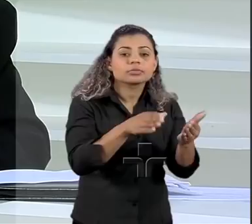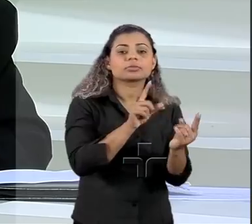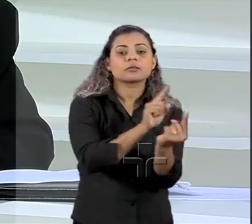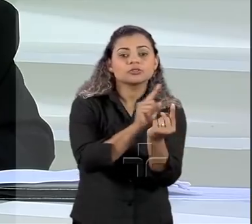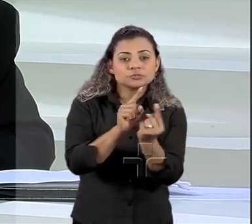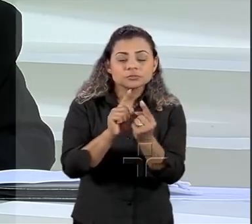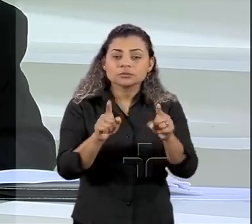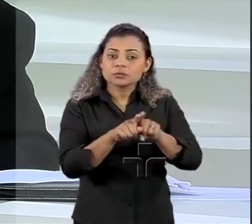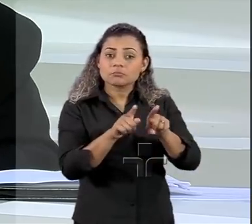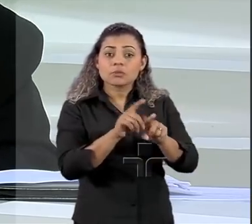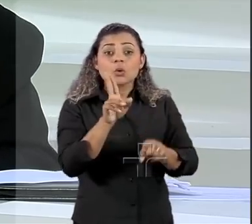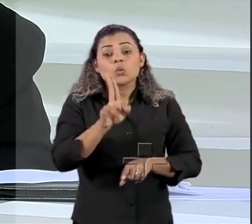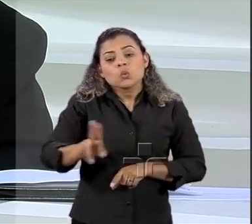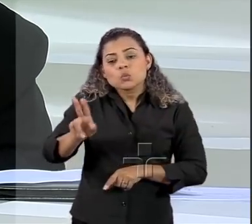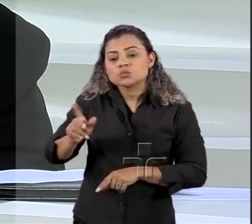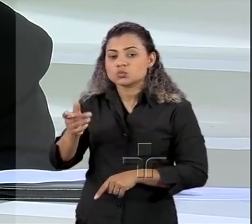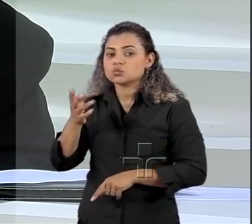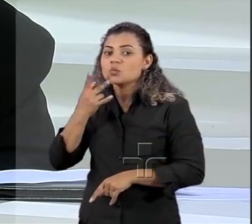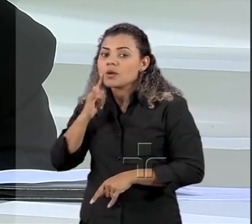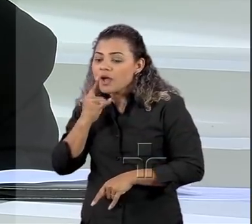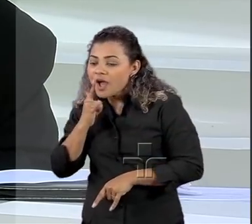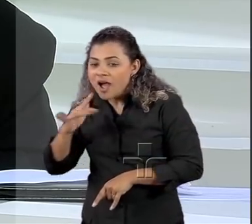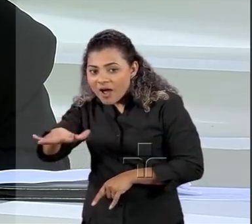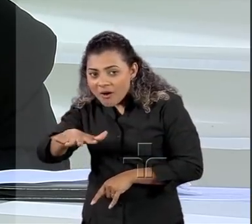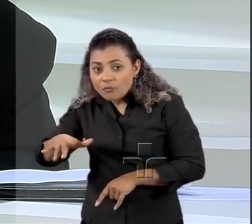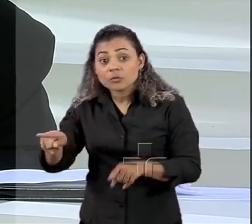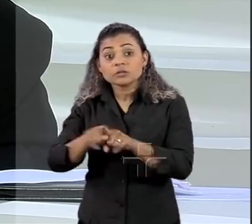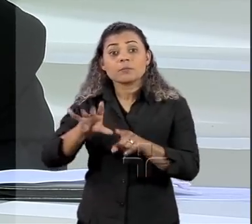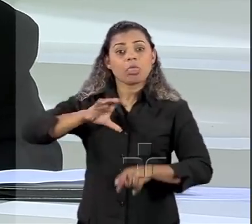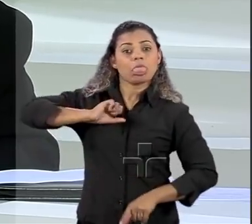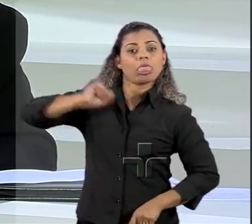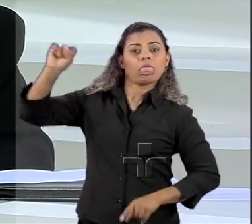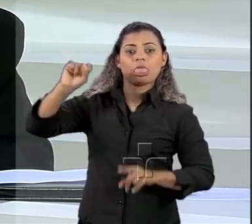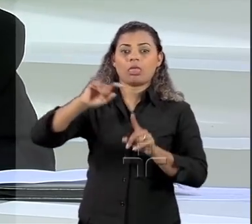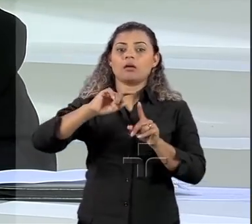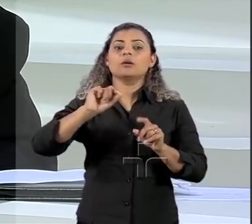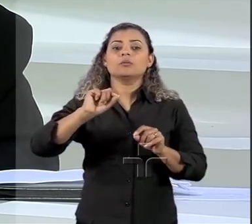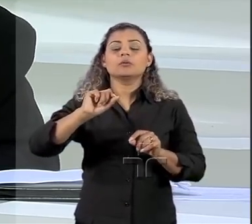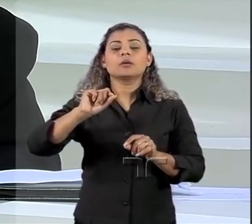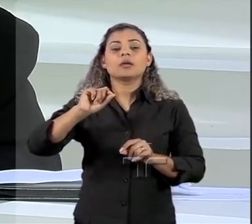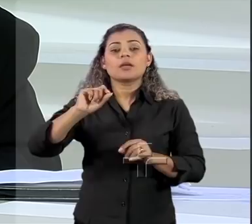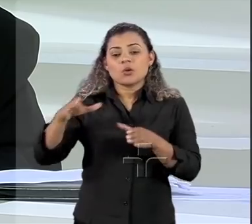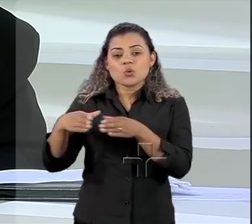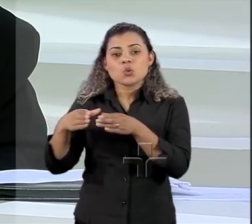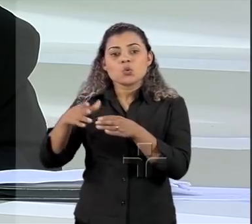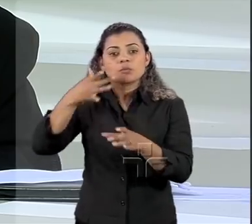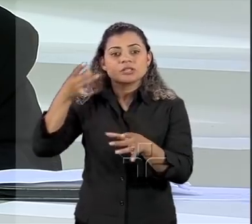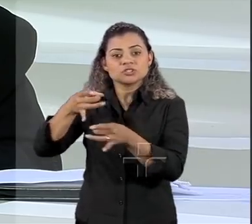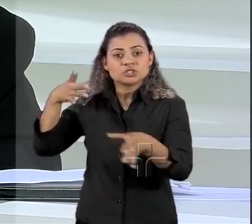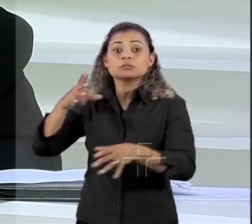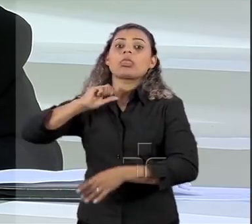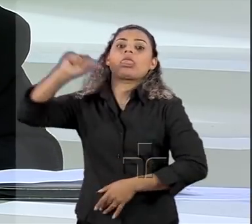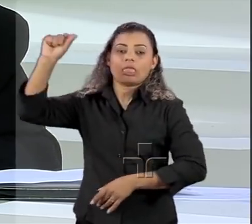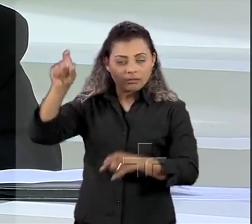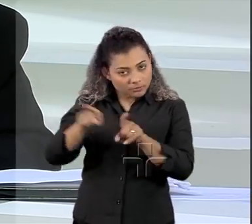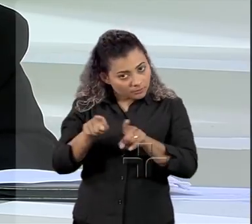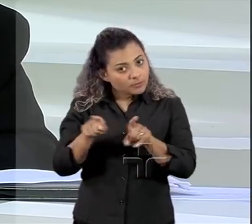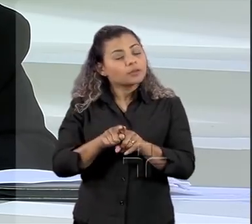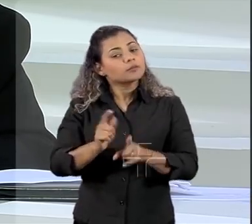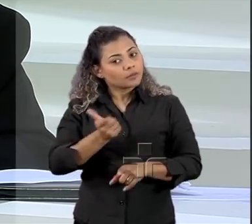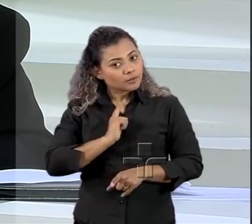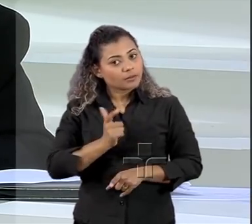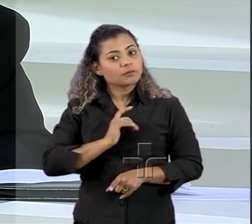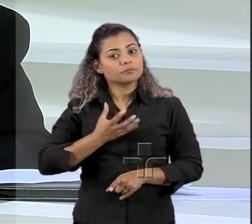o uso do álcool e incluindo, inclusive, suicídio em populações indígenas. Então, eu acho que a gente tem que olhar para isso.